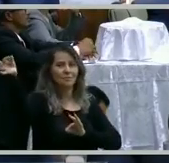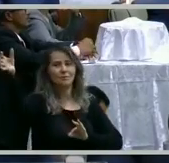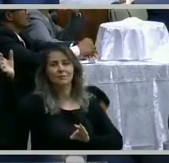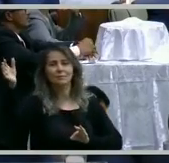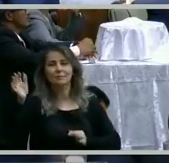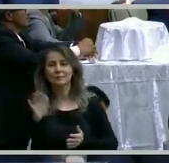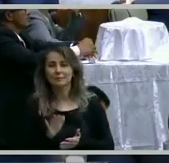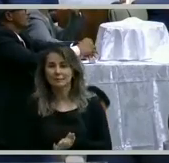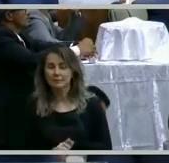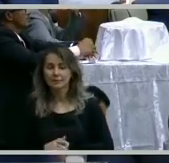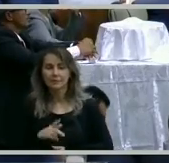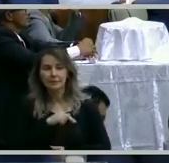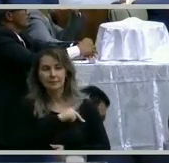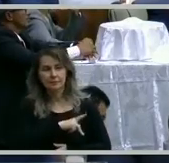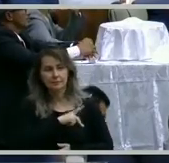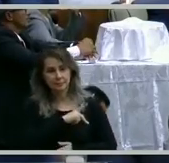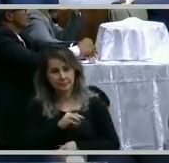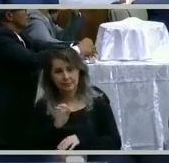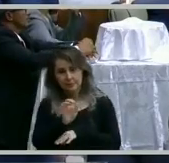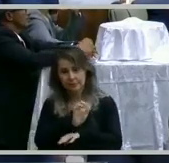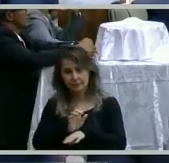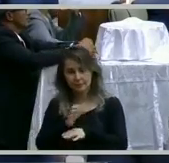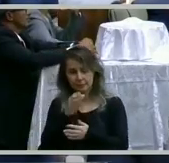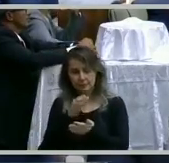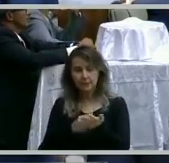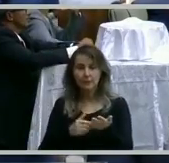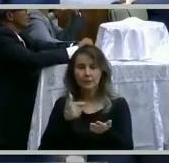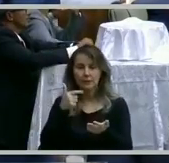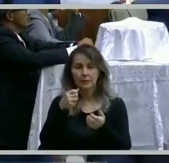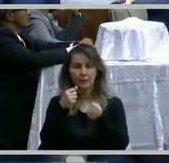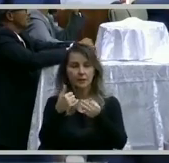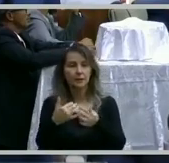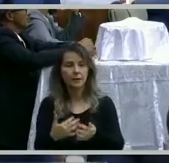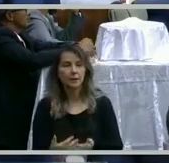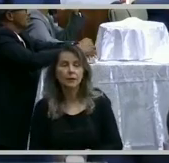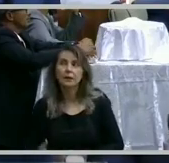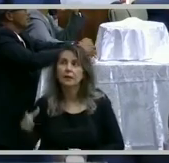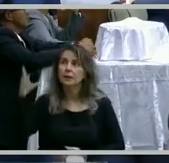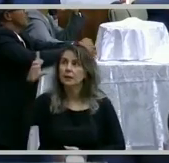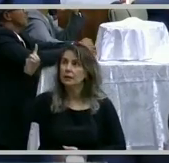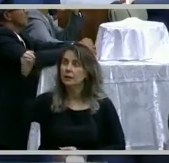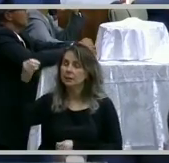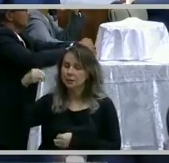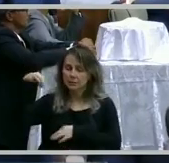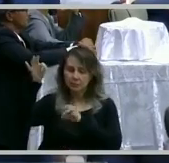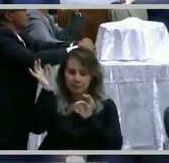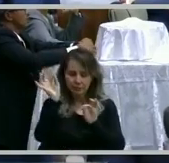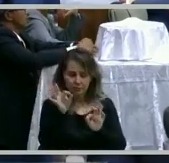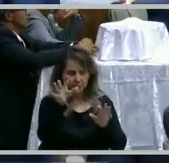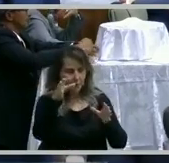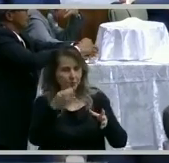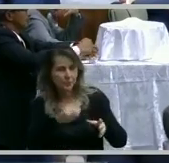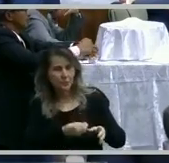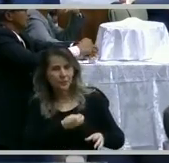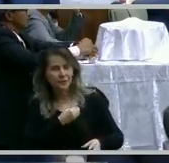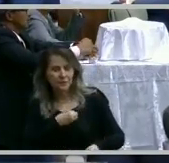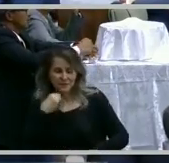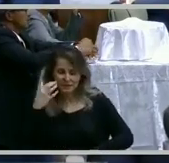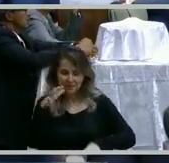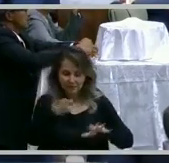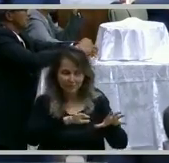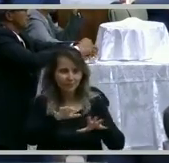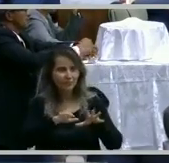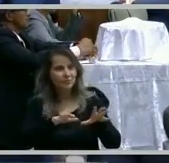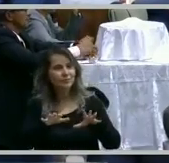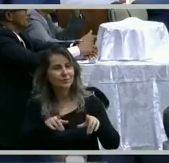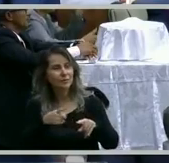Na carta de Paulo aos Efésios, capítulo 2, diz, e vos vivificou, estando vós mortos em ofensas